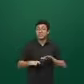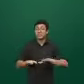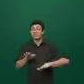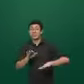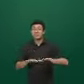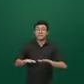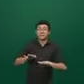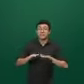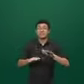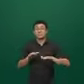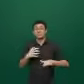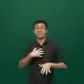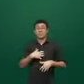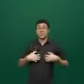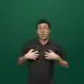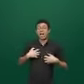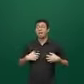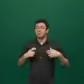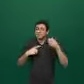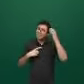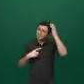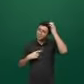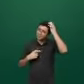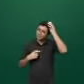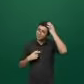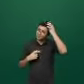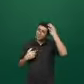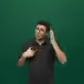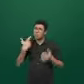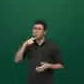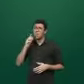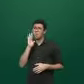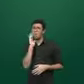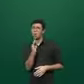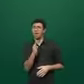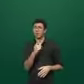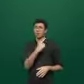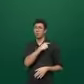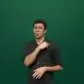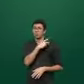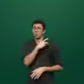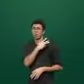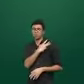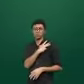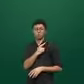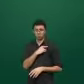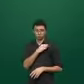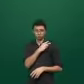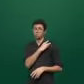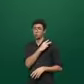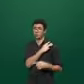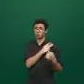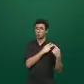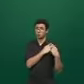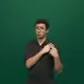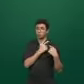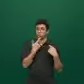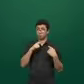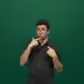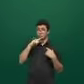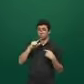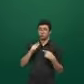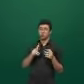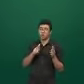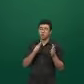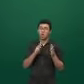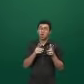integral efetivamente. Nós escolhemos focar no ensino médio, escolhemos criar um modelo de ajuste